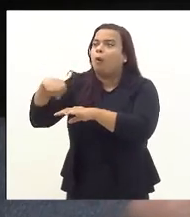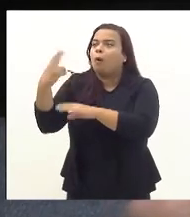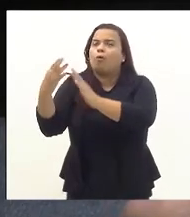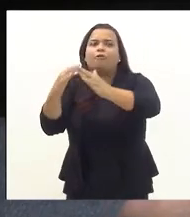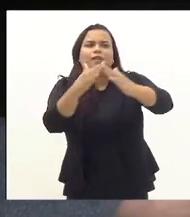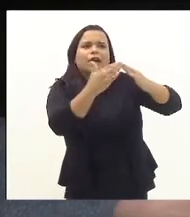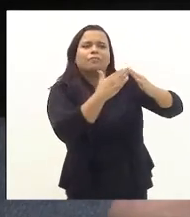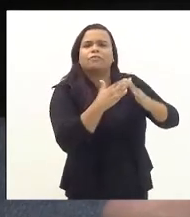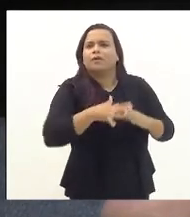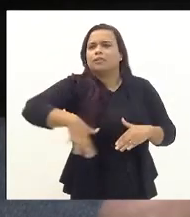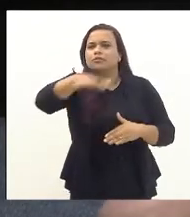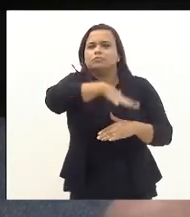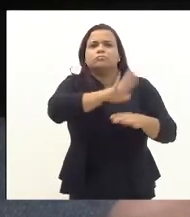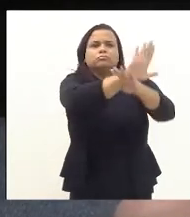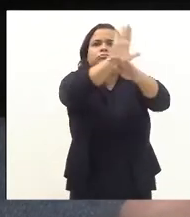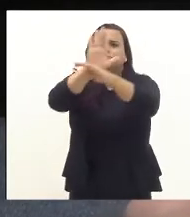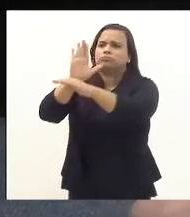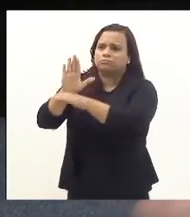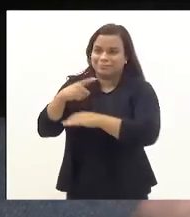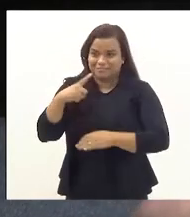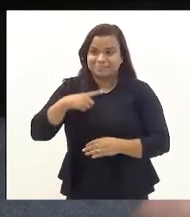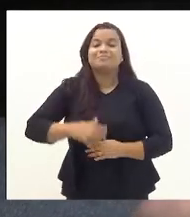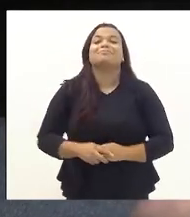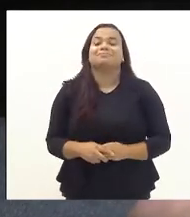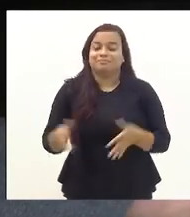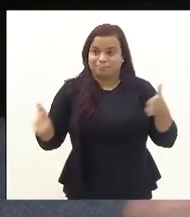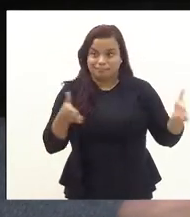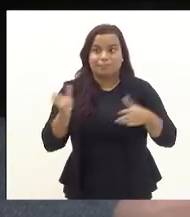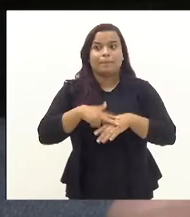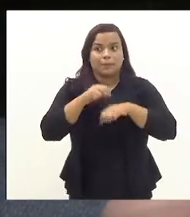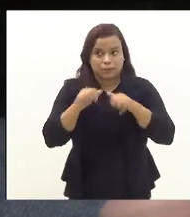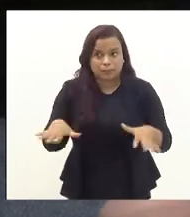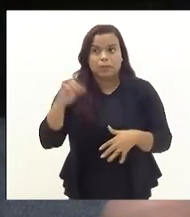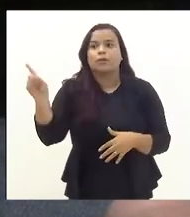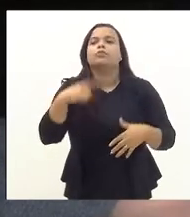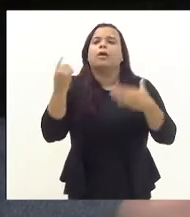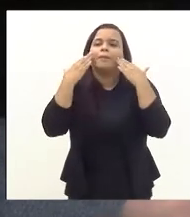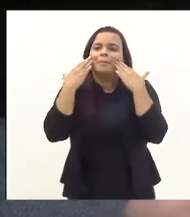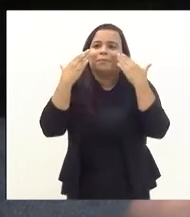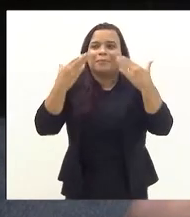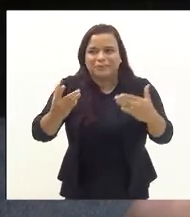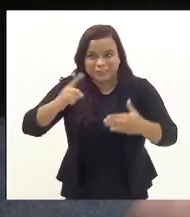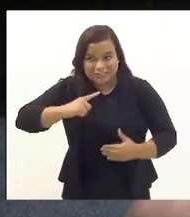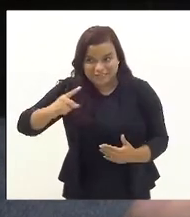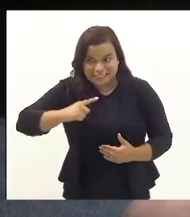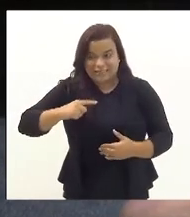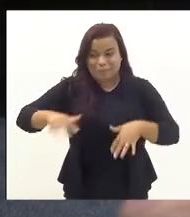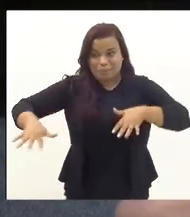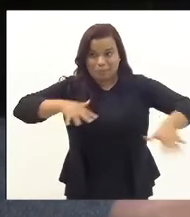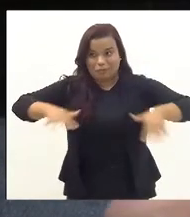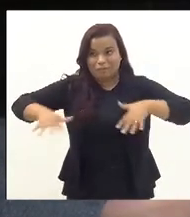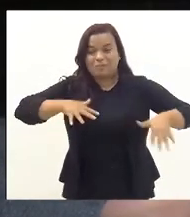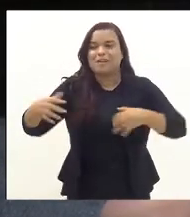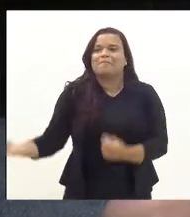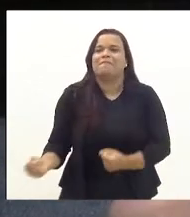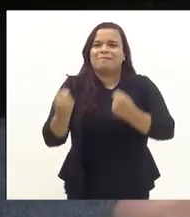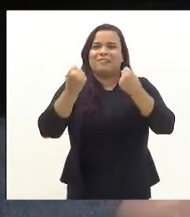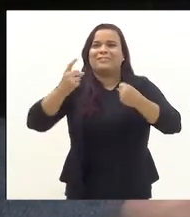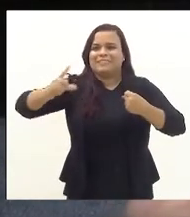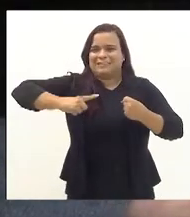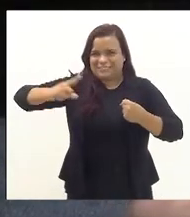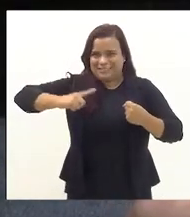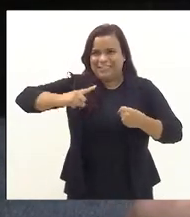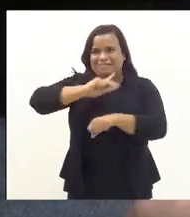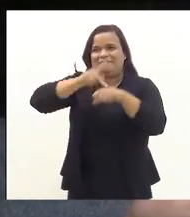lá estendendo as mãos. E durante esse período pandêmico, nós demonstramos o quanto esse movimento tem força no